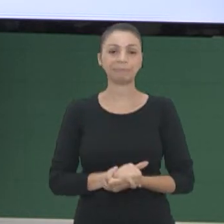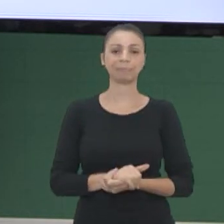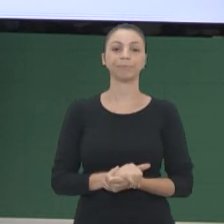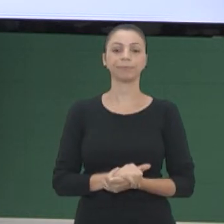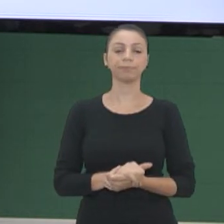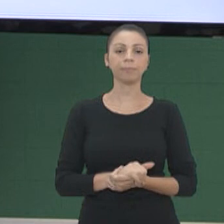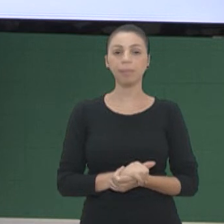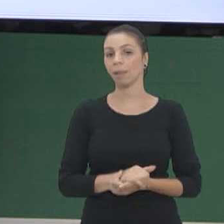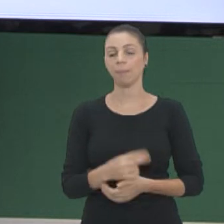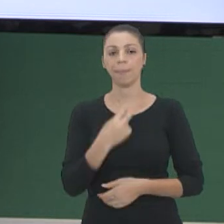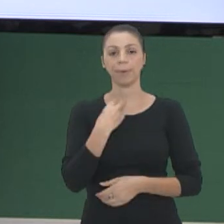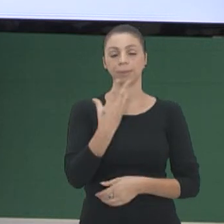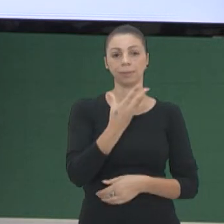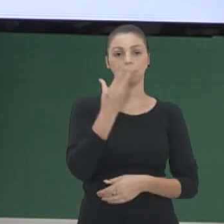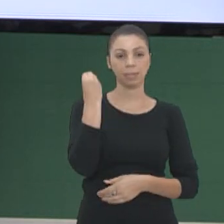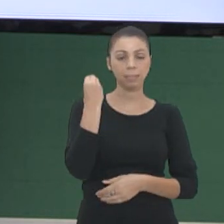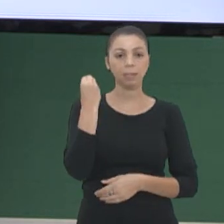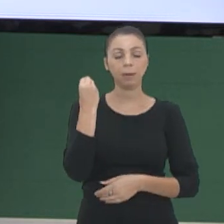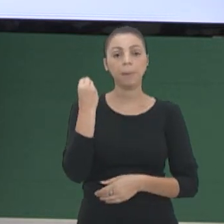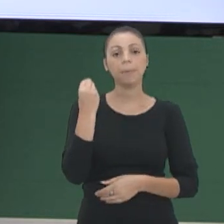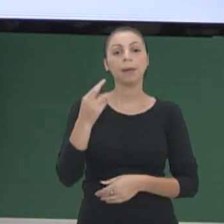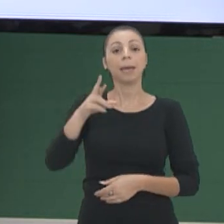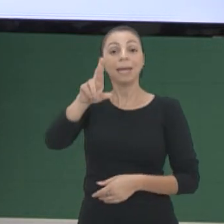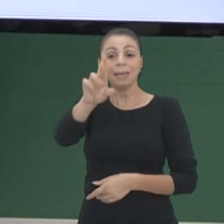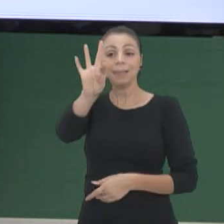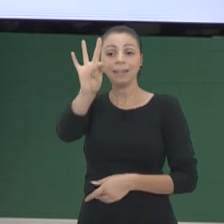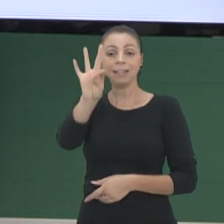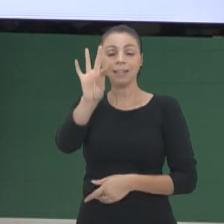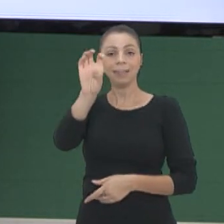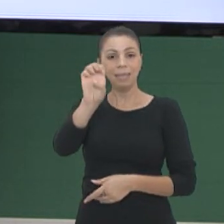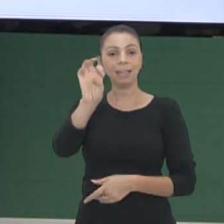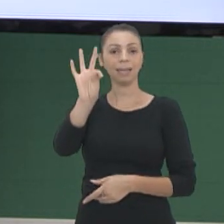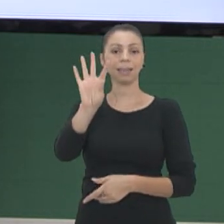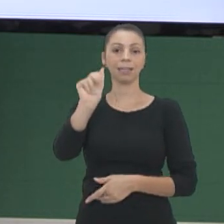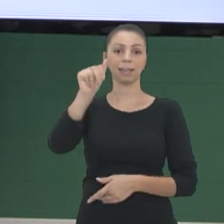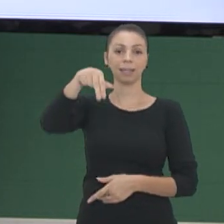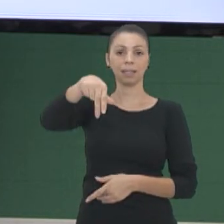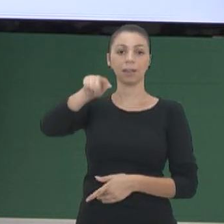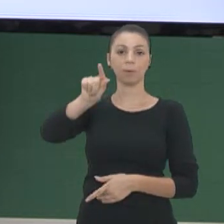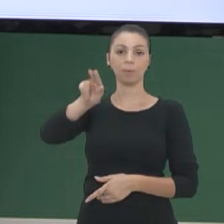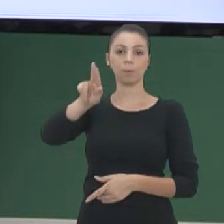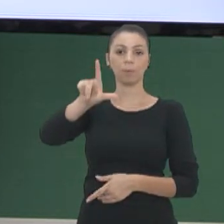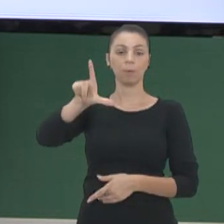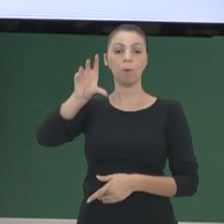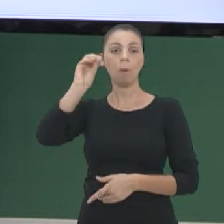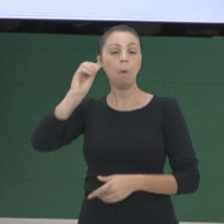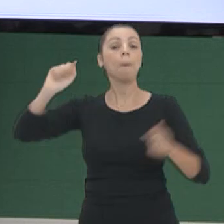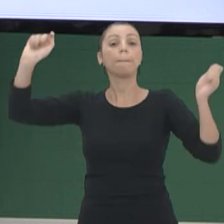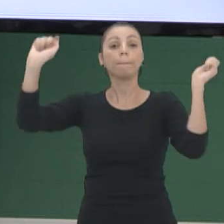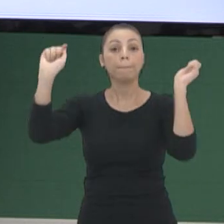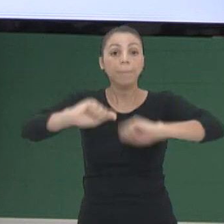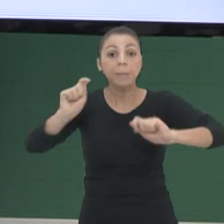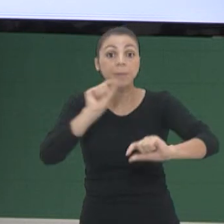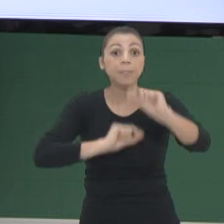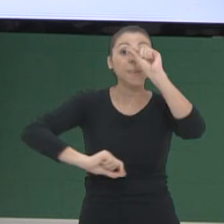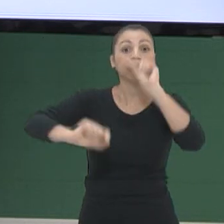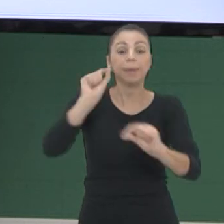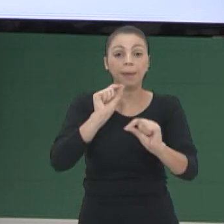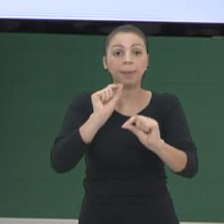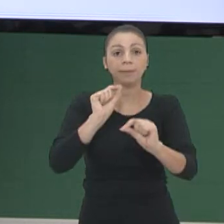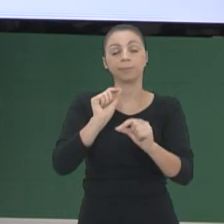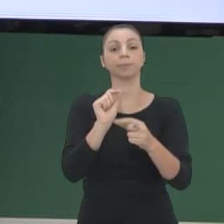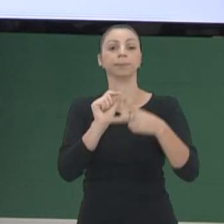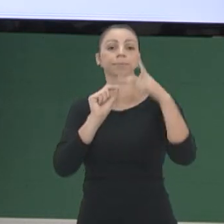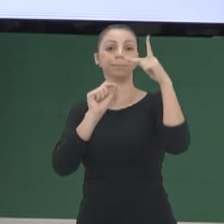podemos esquecer que para ser retângulo, para ser um triângulo retângulo, eu preciso de ter o quê? Um ângulo